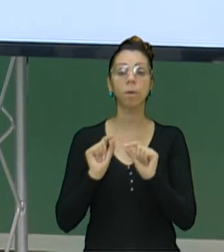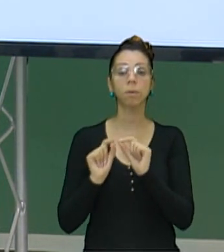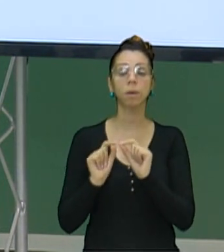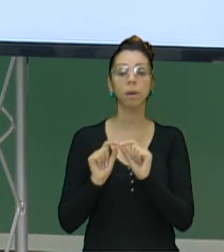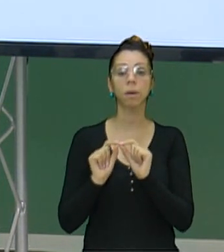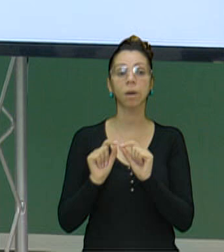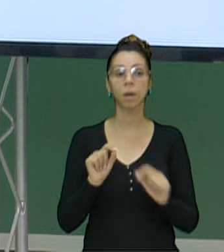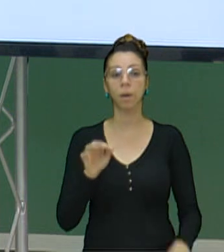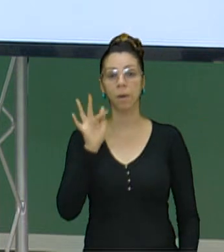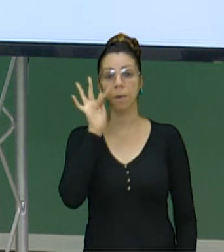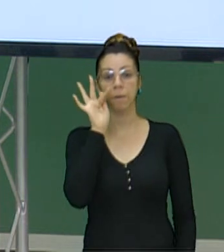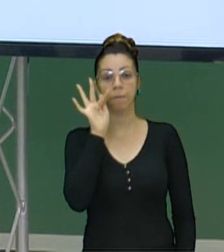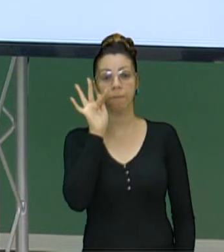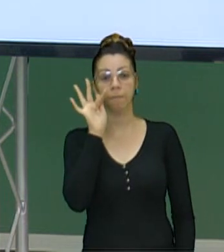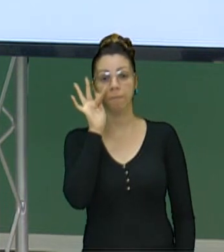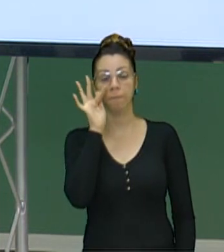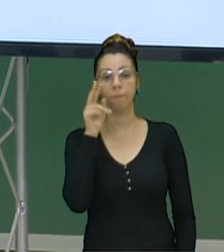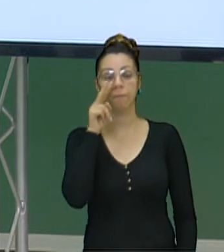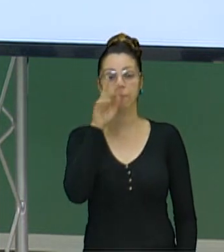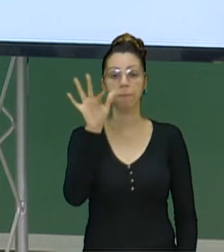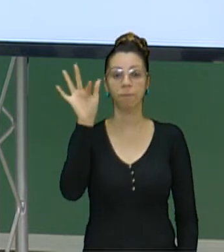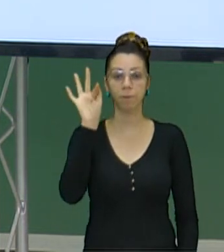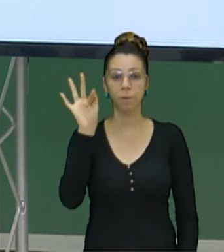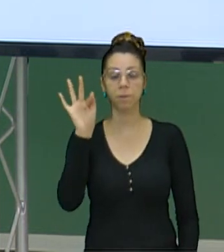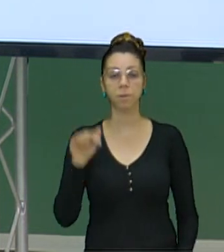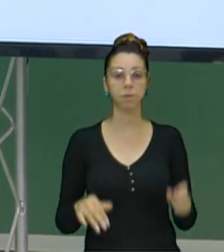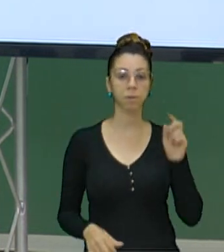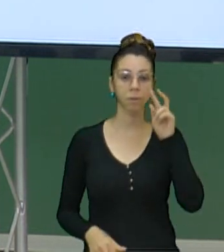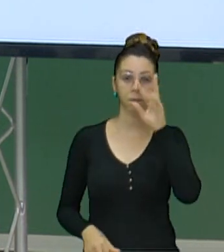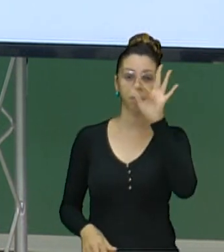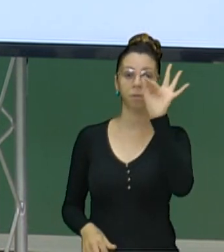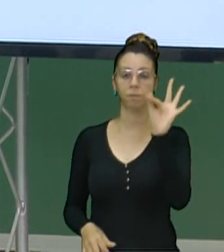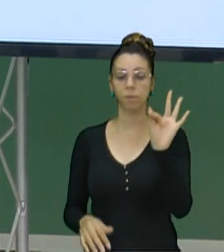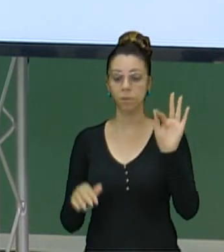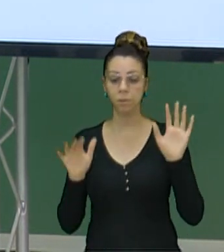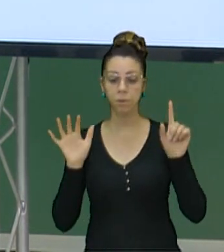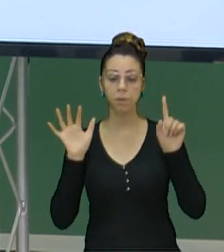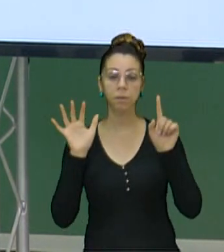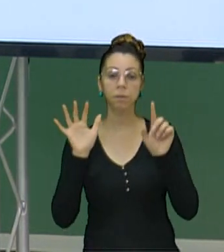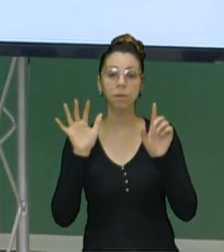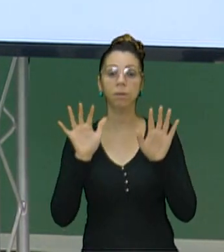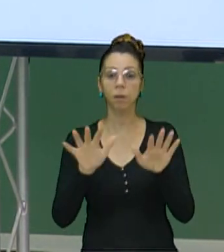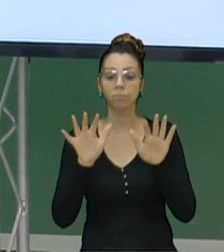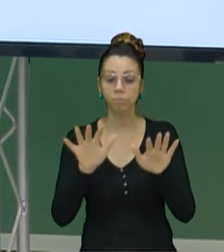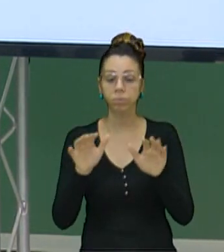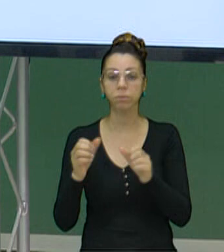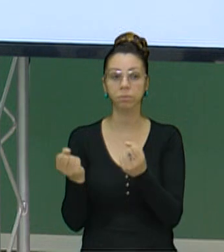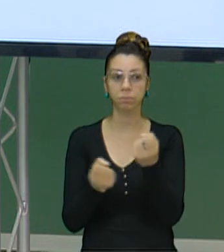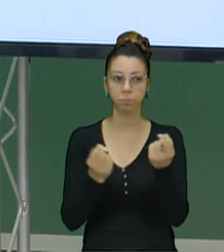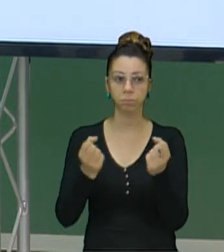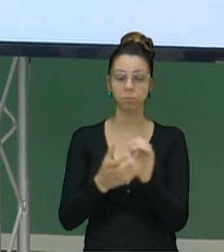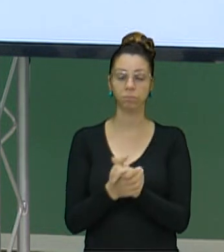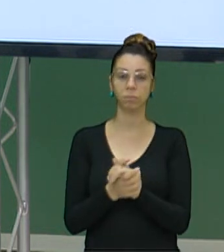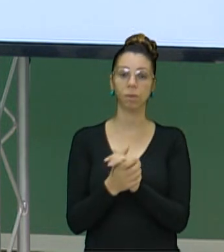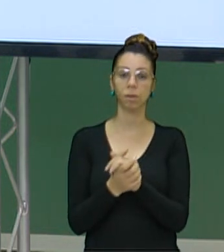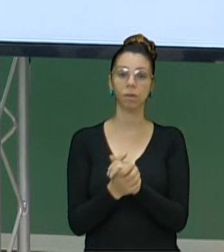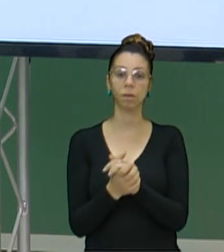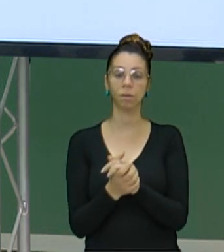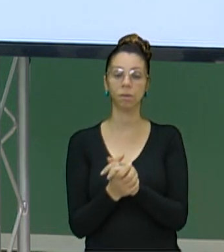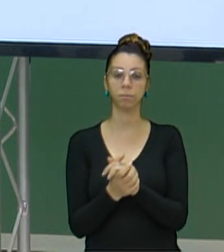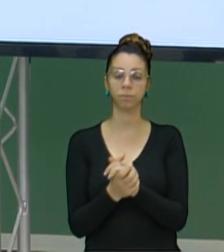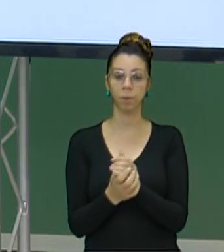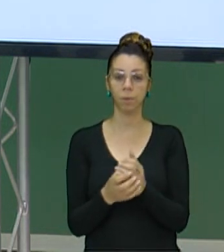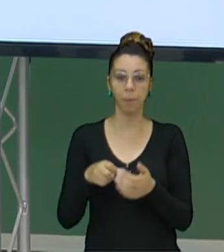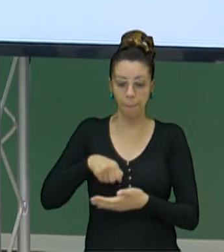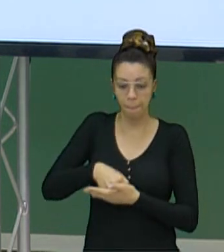veículo naquele momento, né, gente? É uma pista plana, certo? Então, o que eu vou ter? Peso para baixo, normal para